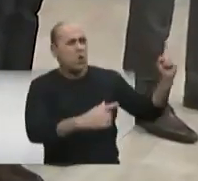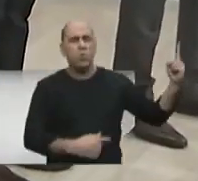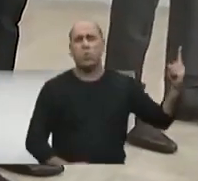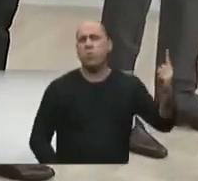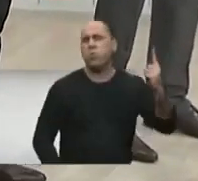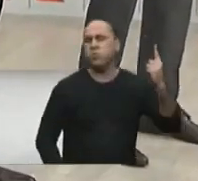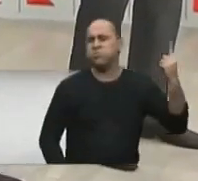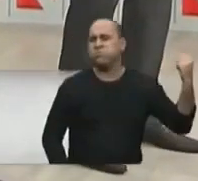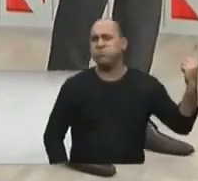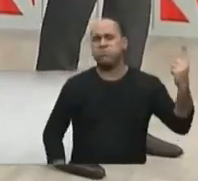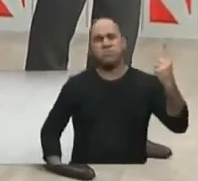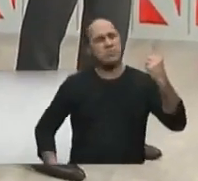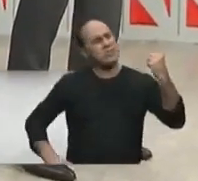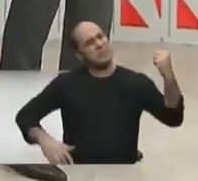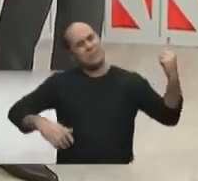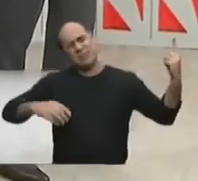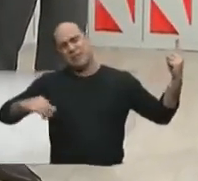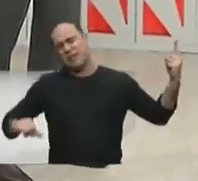na dor da